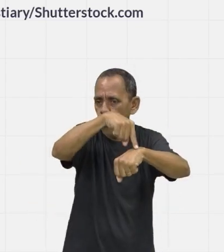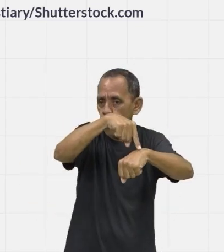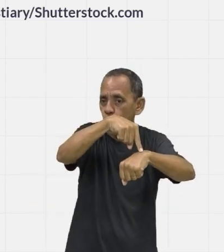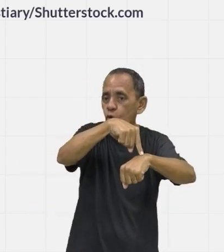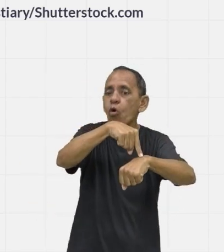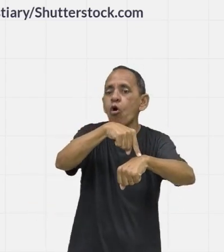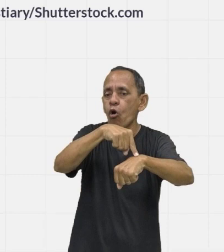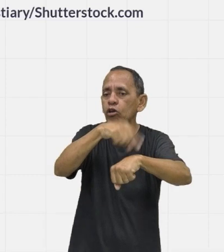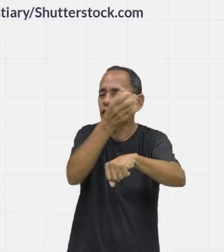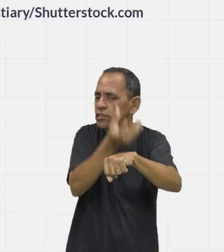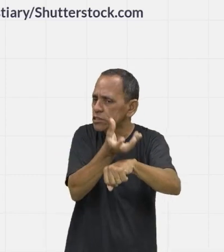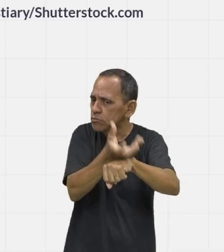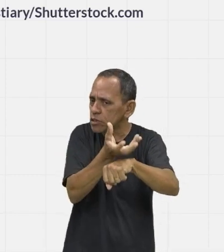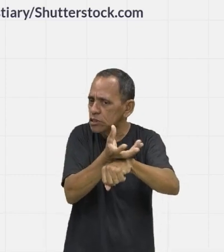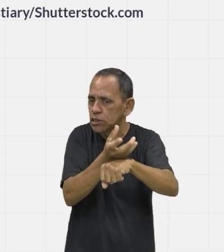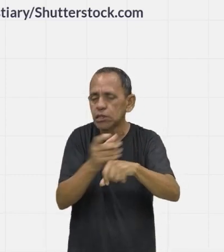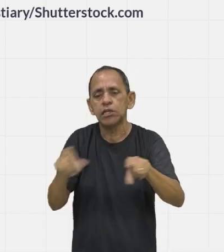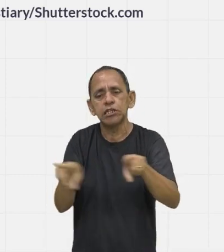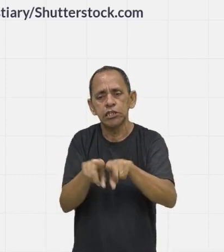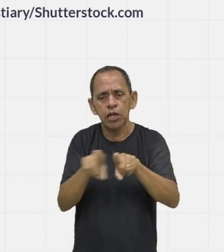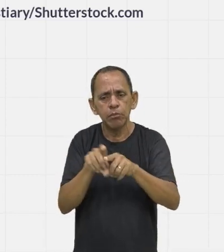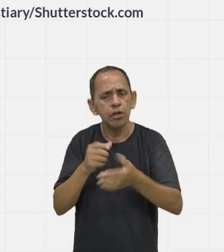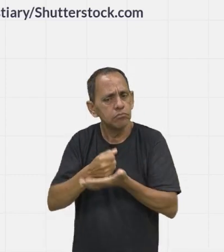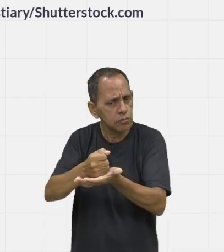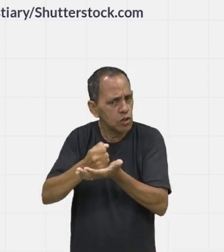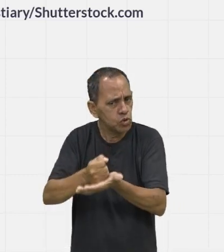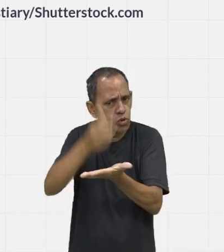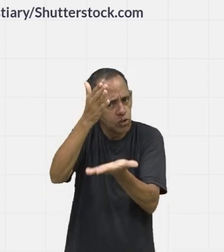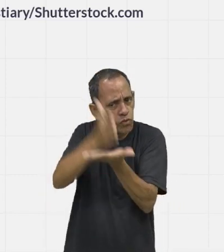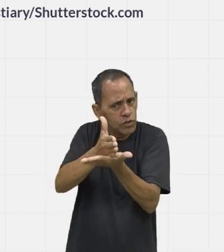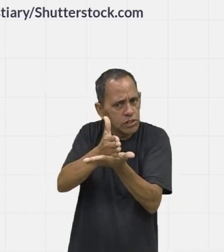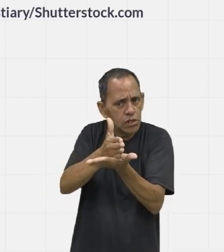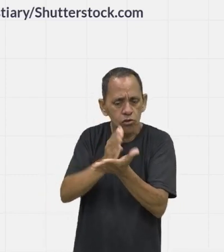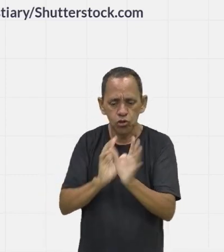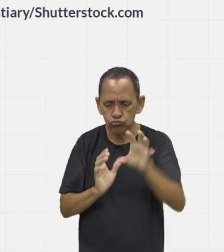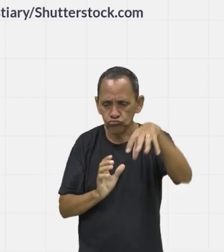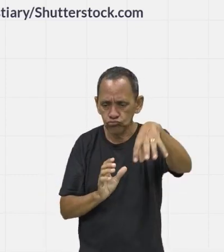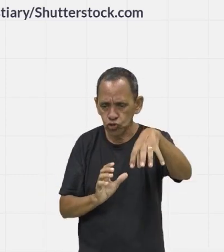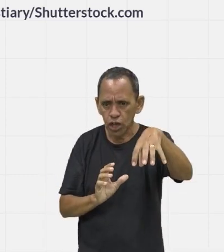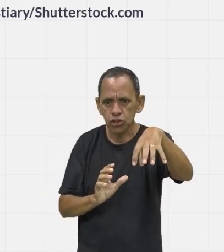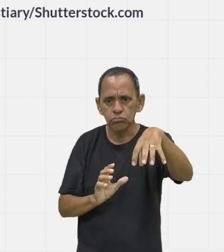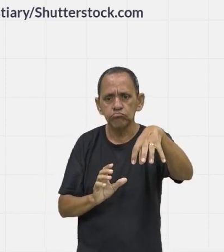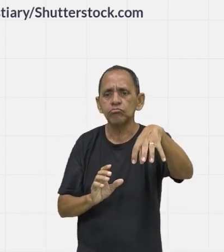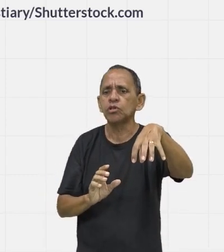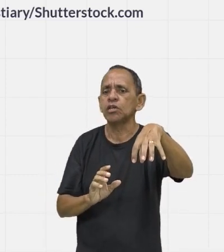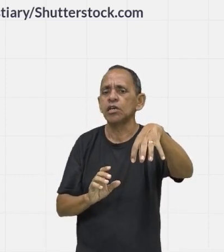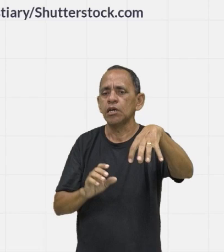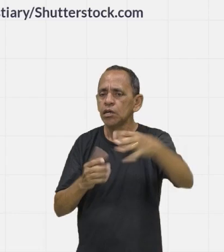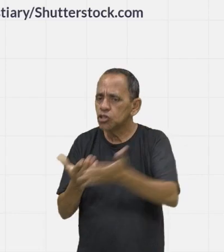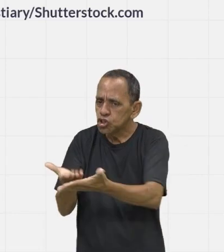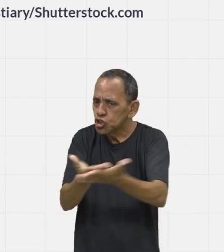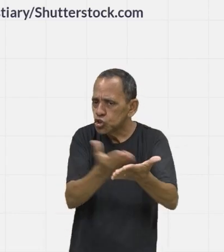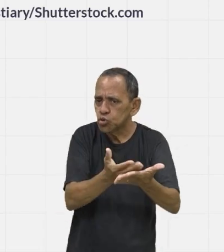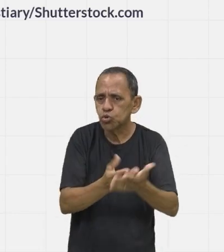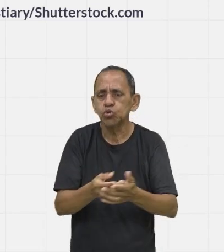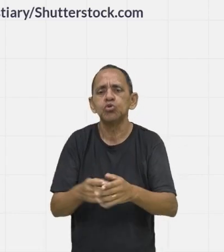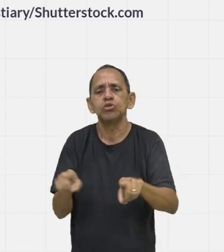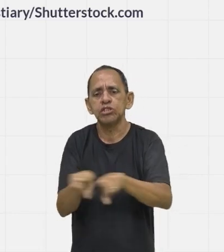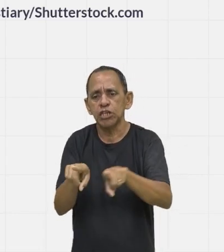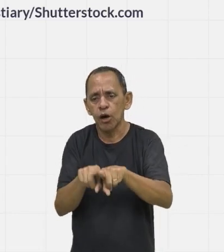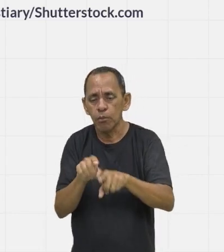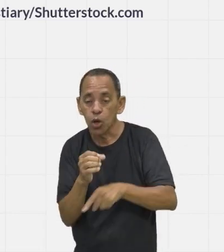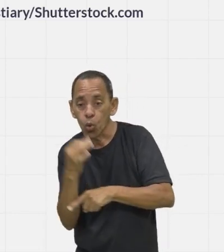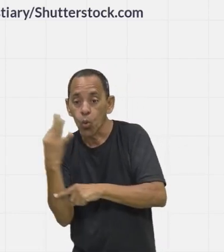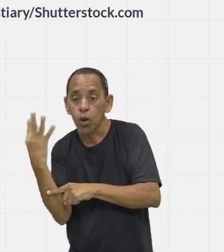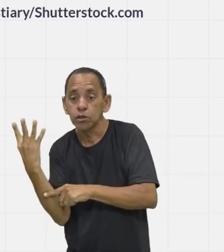horária, ela nos ajuda nessa divisão, né, de unidades de estudo e também de quantitativo de aulas por